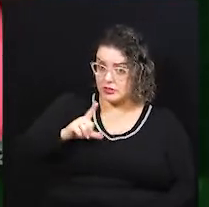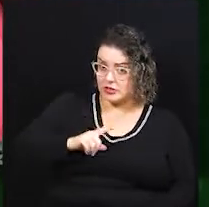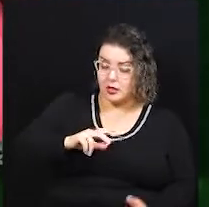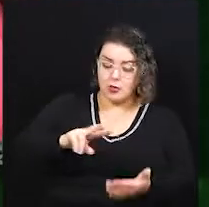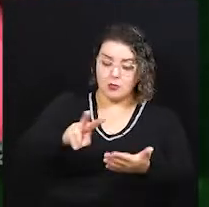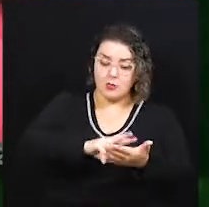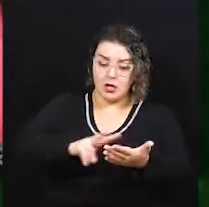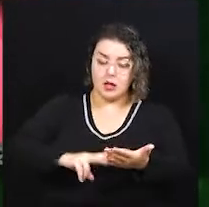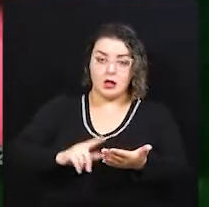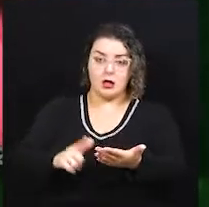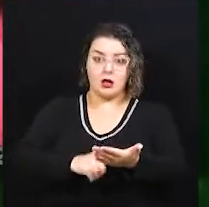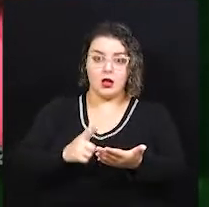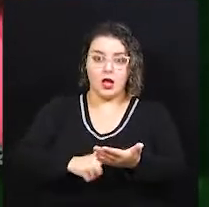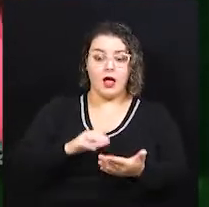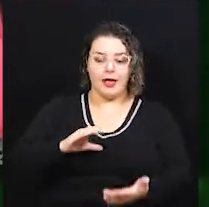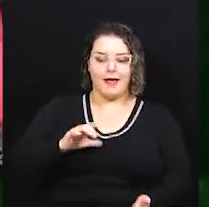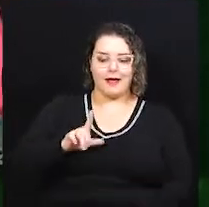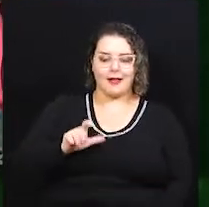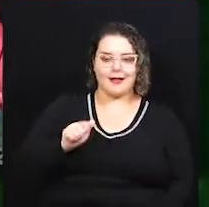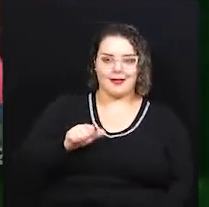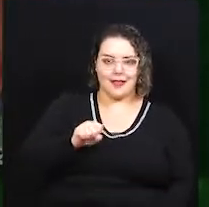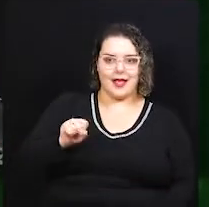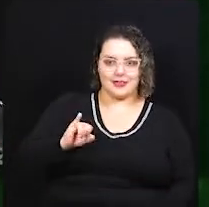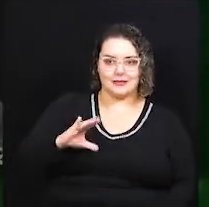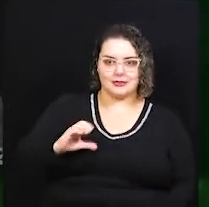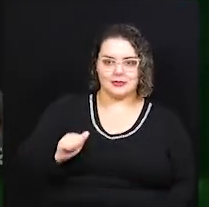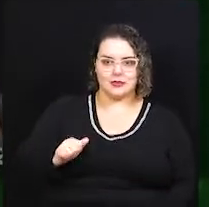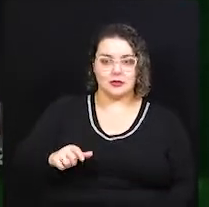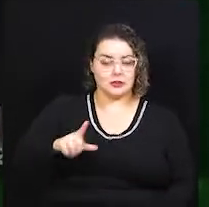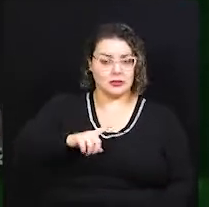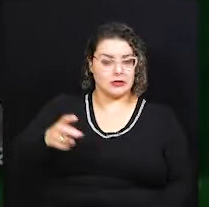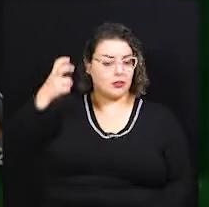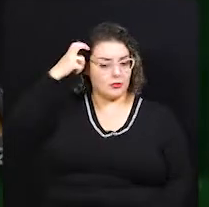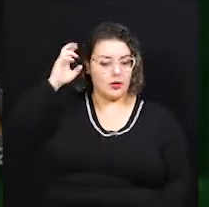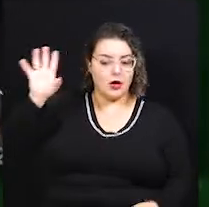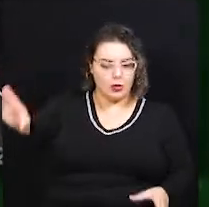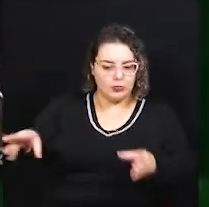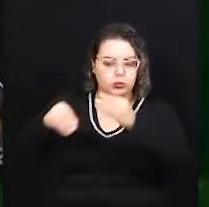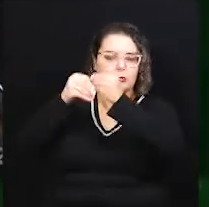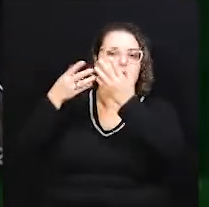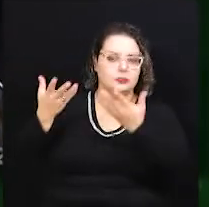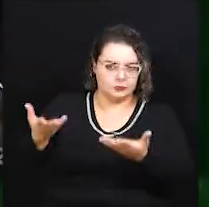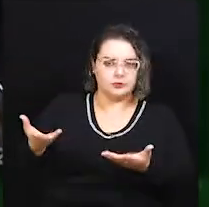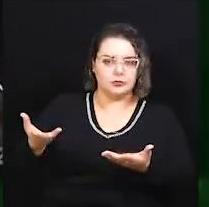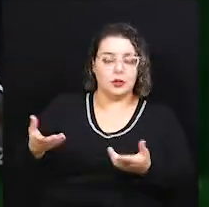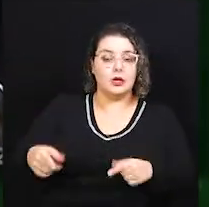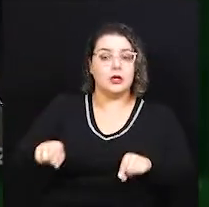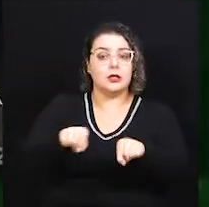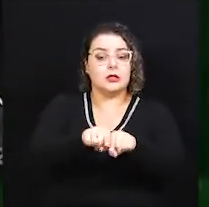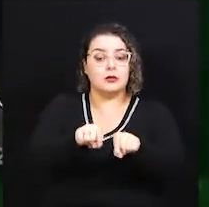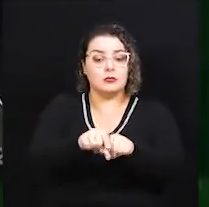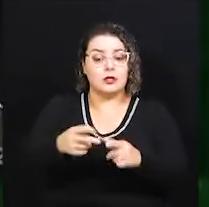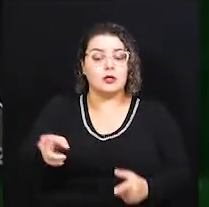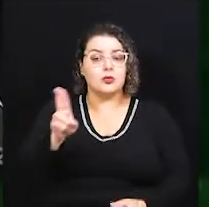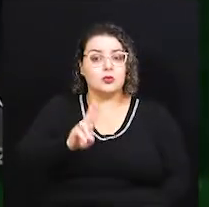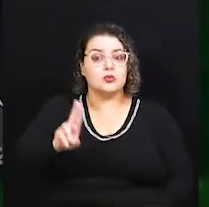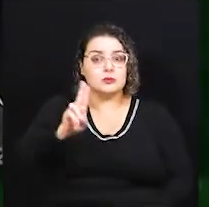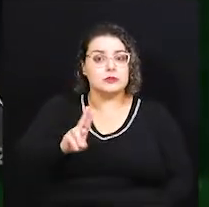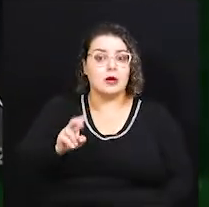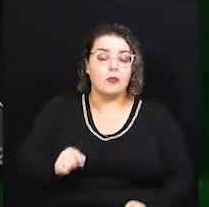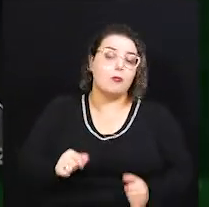para ler uma obra clássica e adquirir cultura naquele momento, né? E ao mesmo tempo